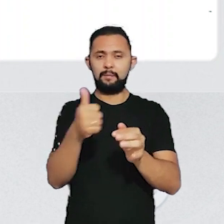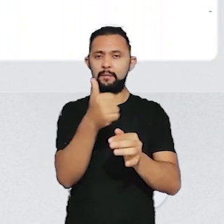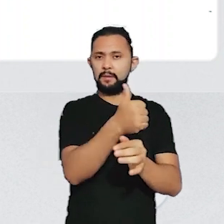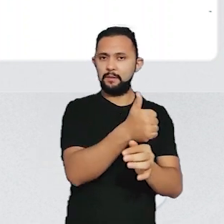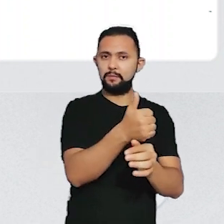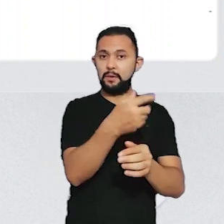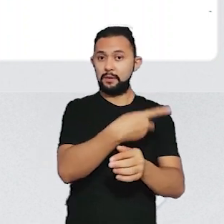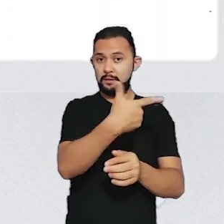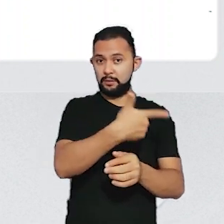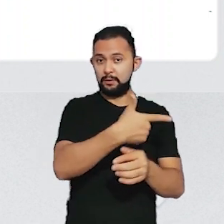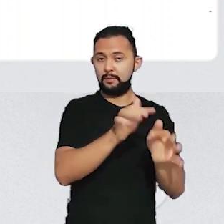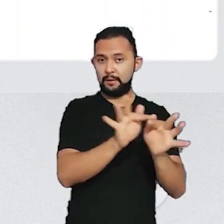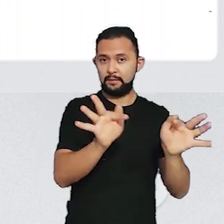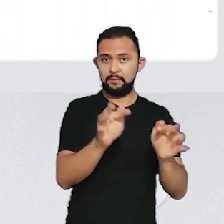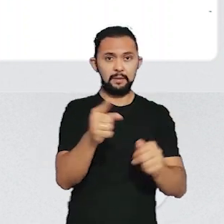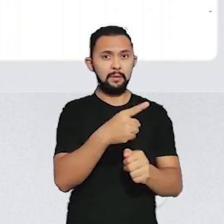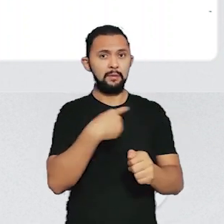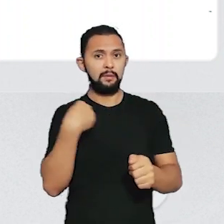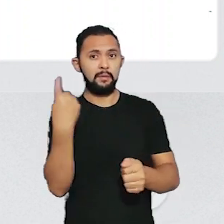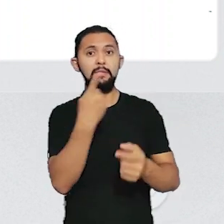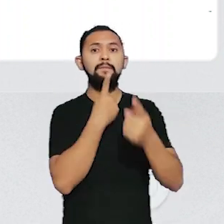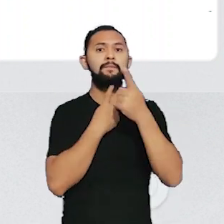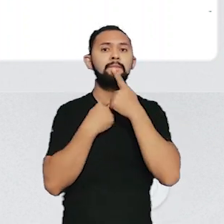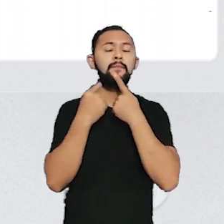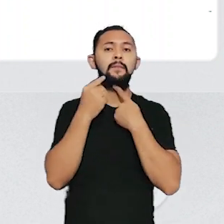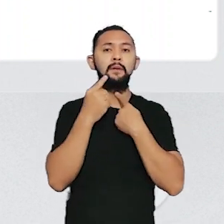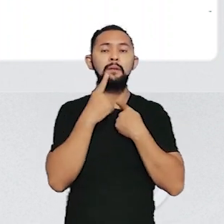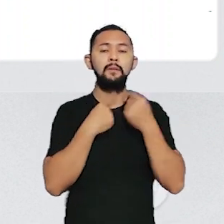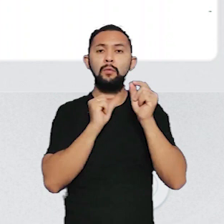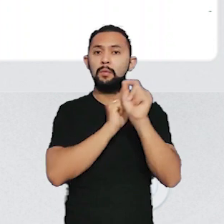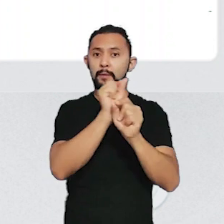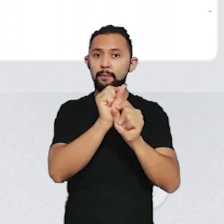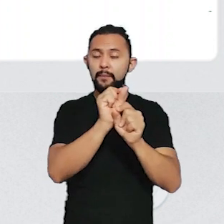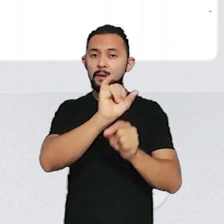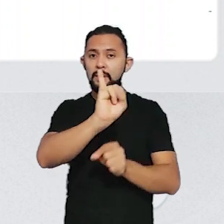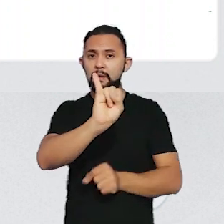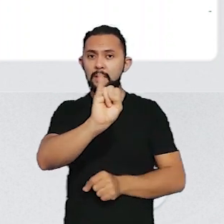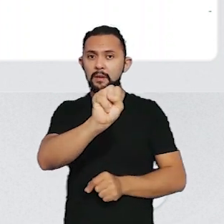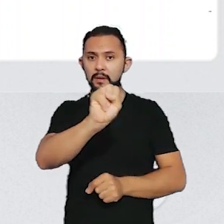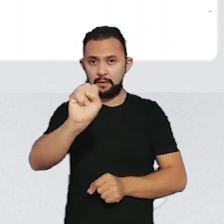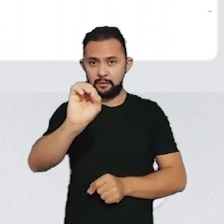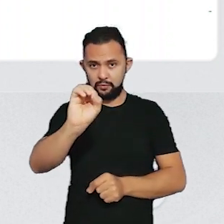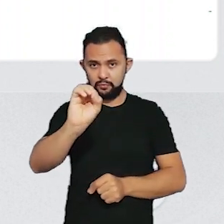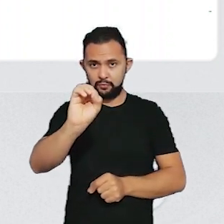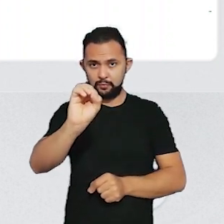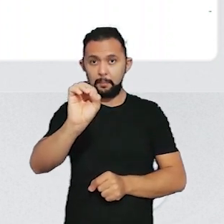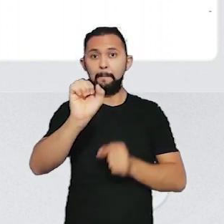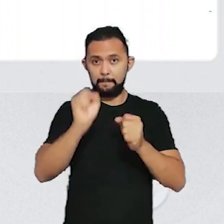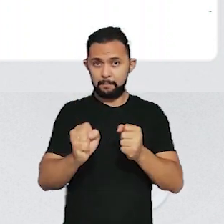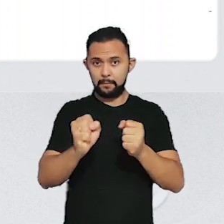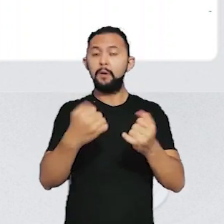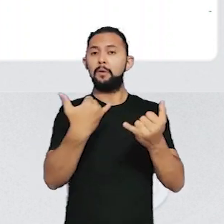oração. Nós desejamos isso, posso fazer. Então, se eu posso fazer isso, a oração ela